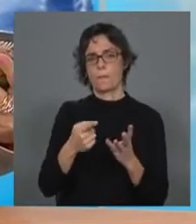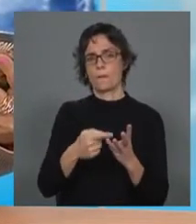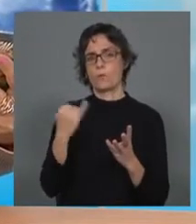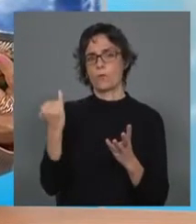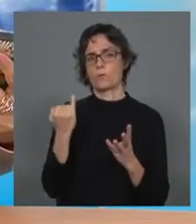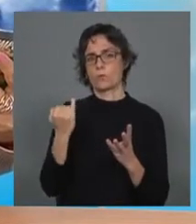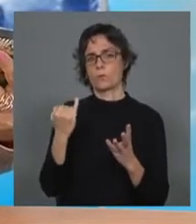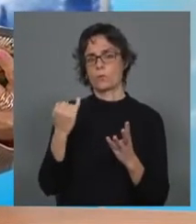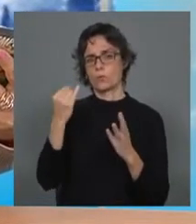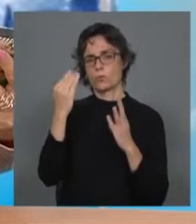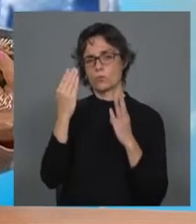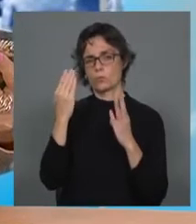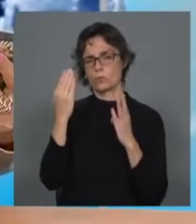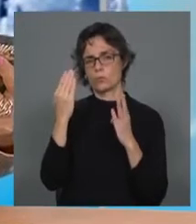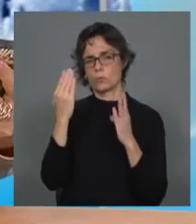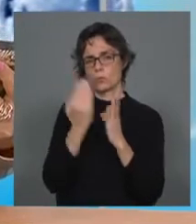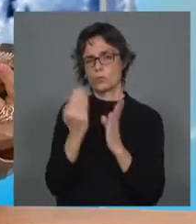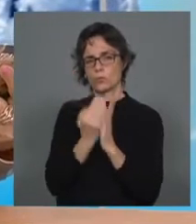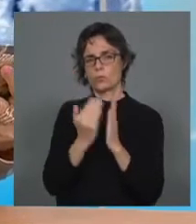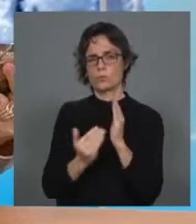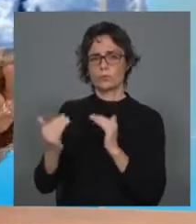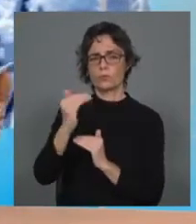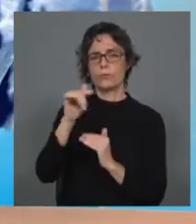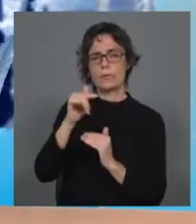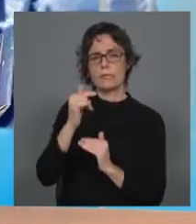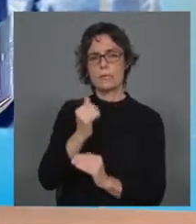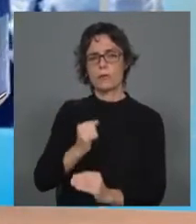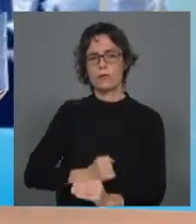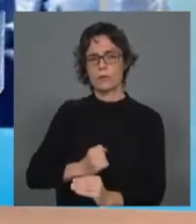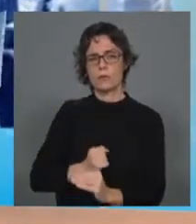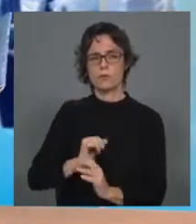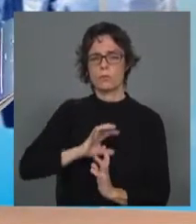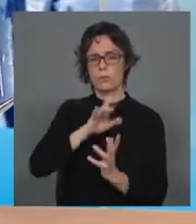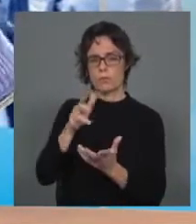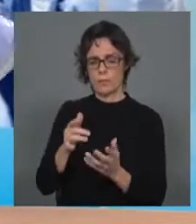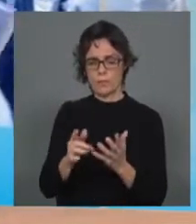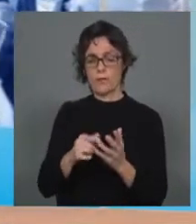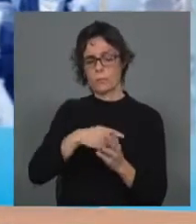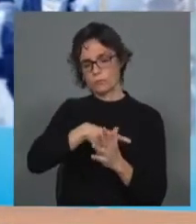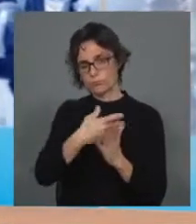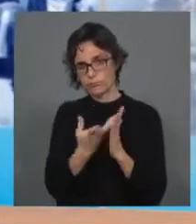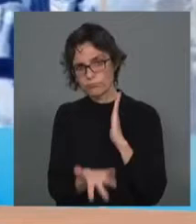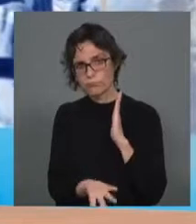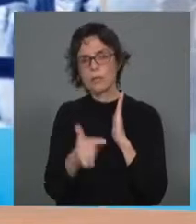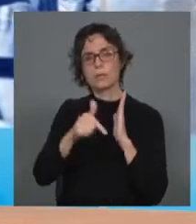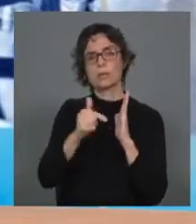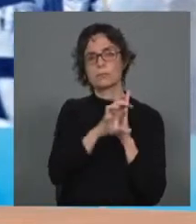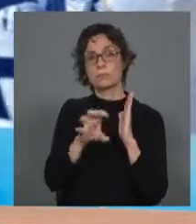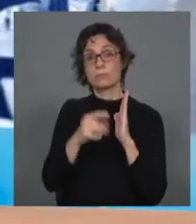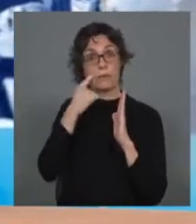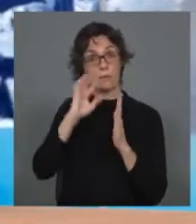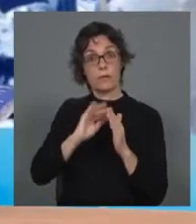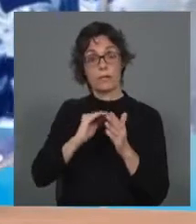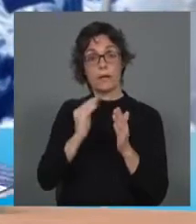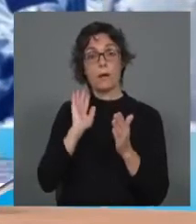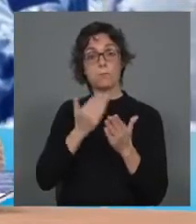de Estudos Avançados em Catolicismo e Globalização. E por isso todas essas entidades que aqui aparecem no final na última